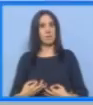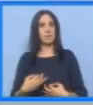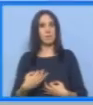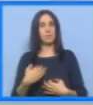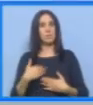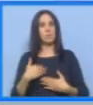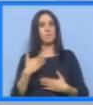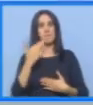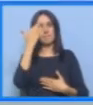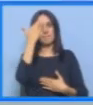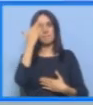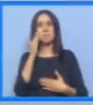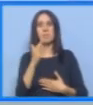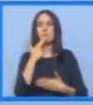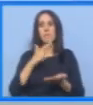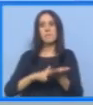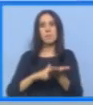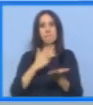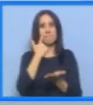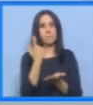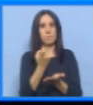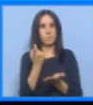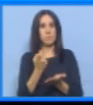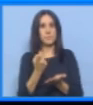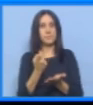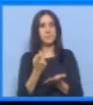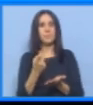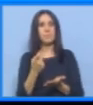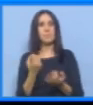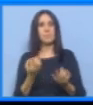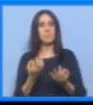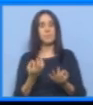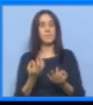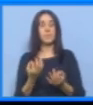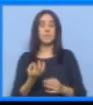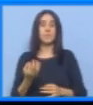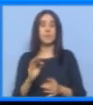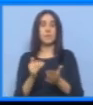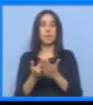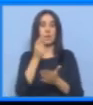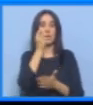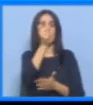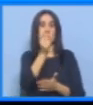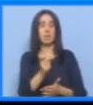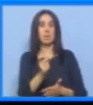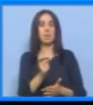intelectual e a procura da verdade que realmente o levou. Para